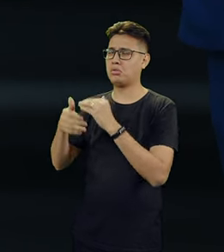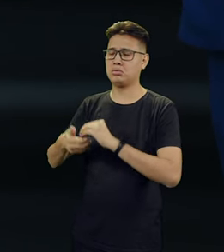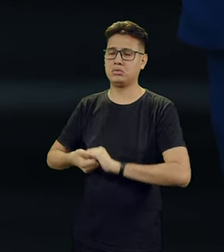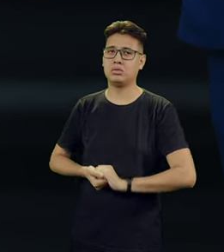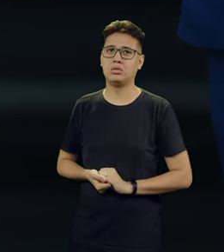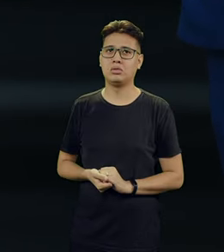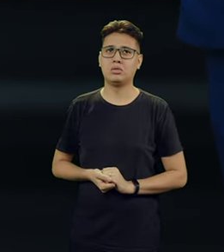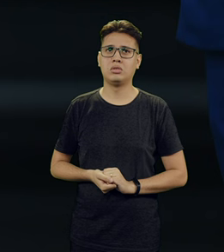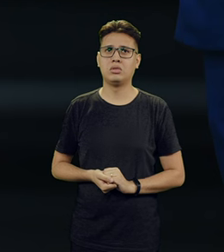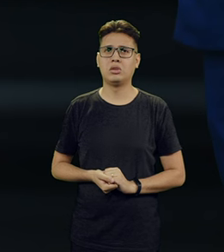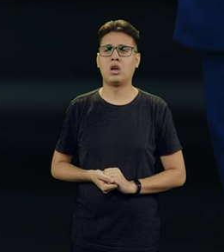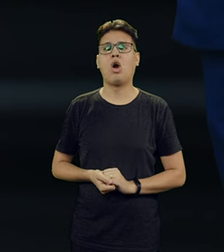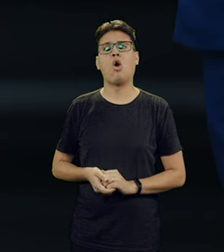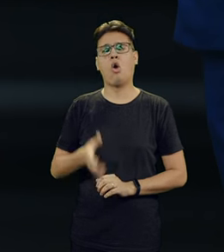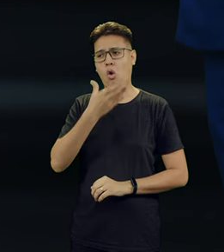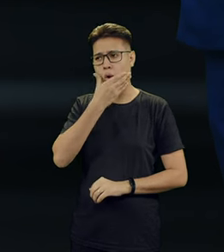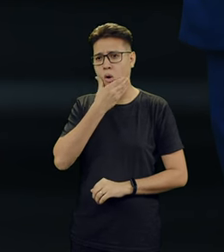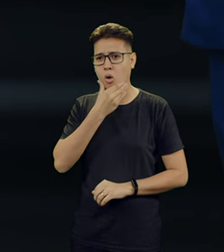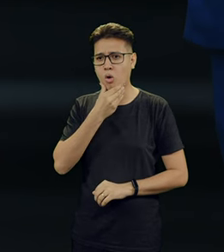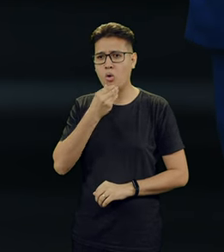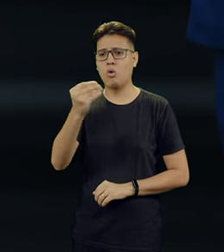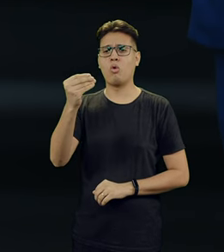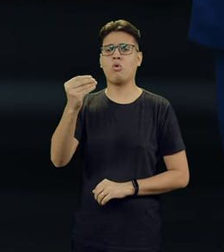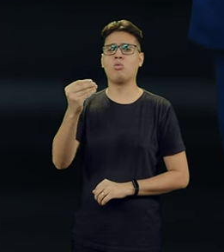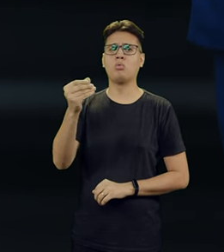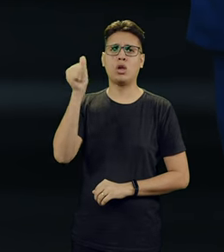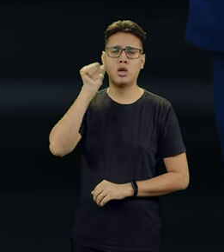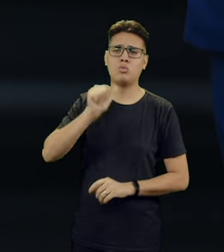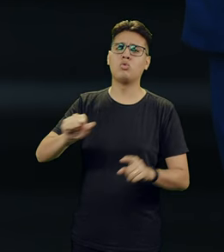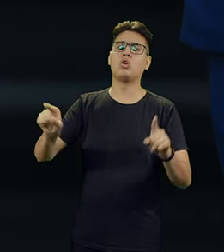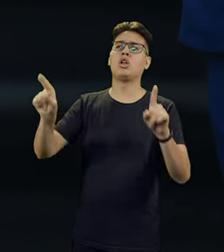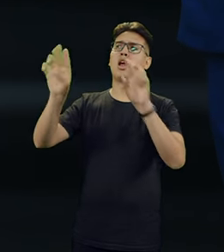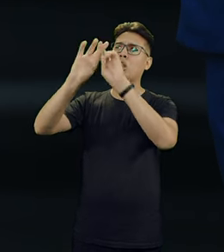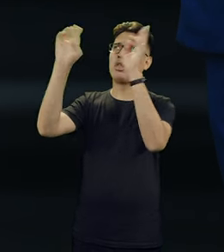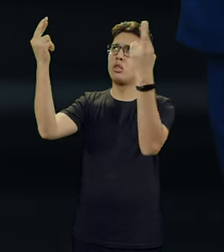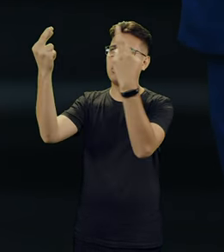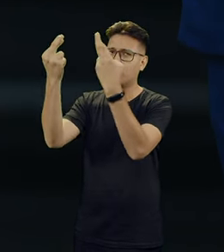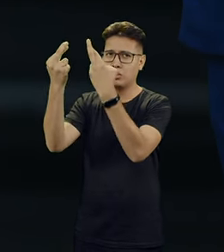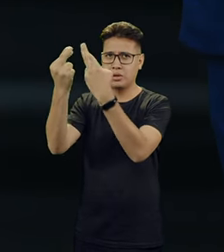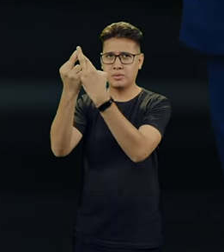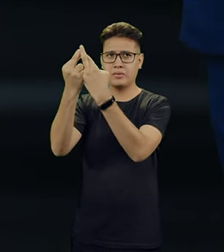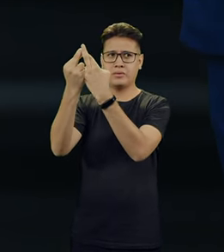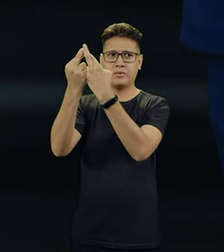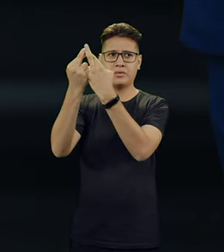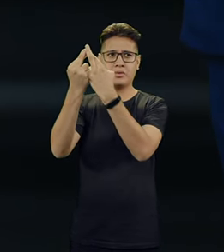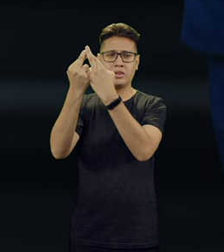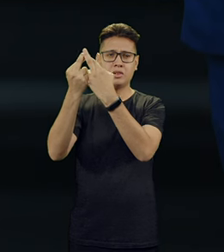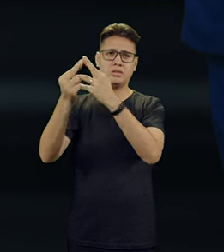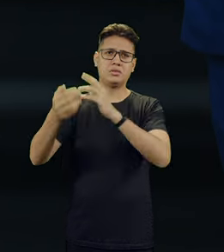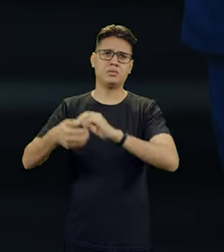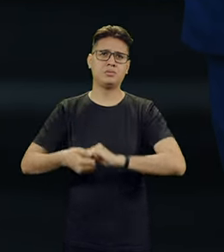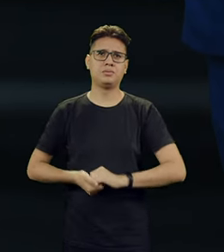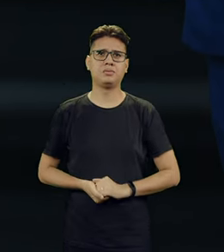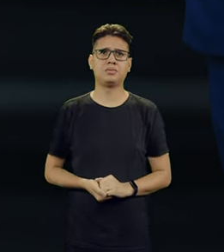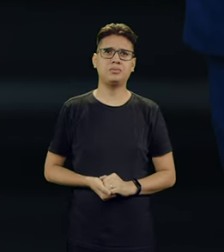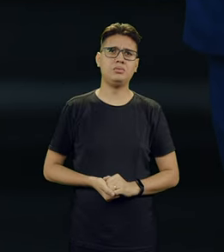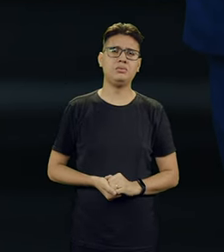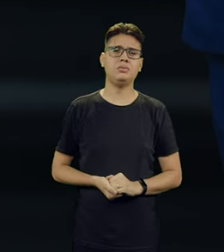e mulheres do reino têm que obedecer. Pastor